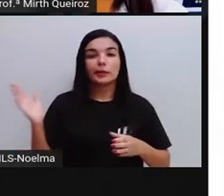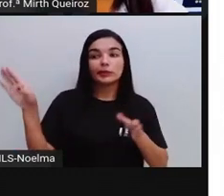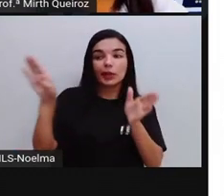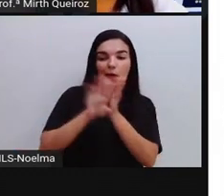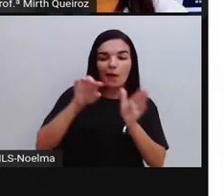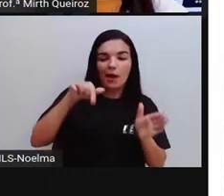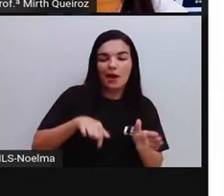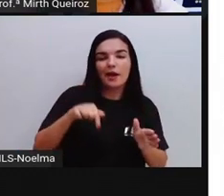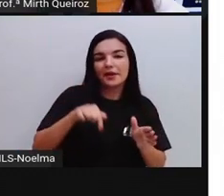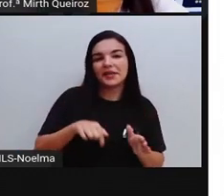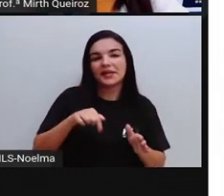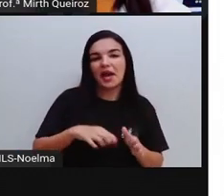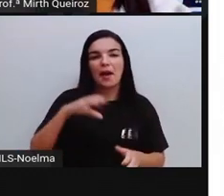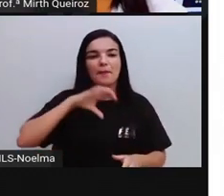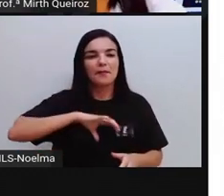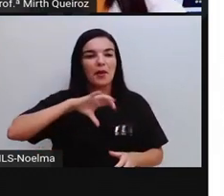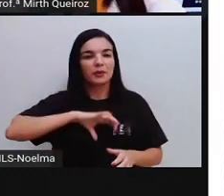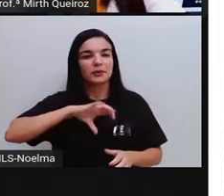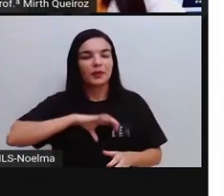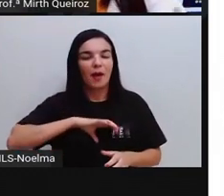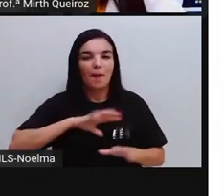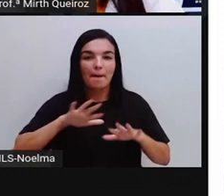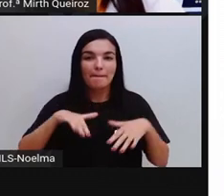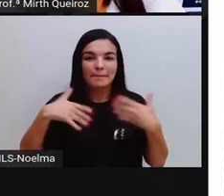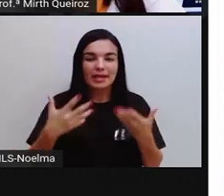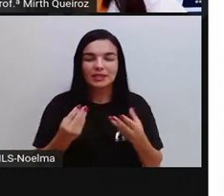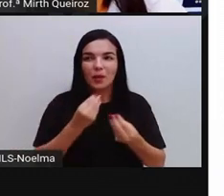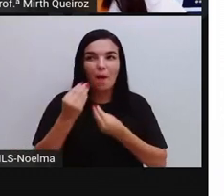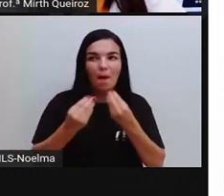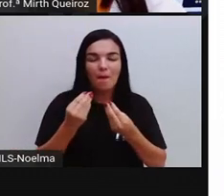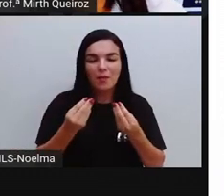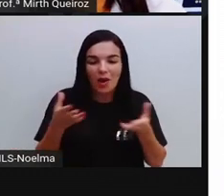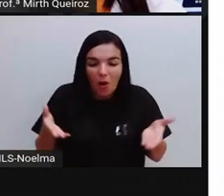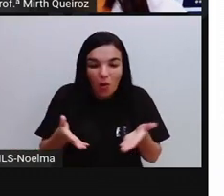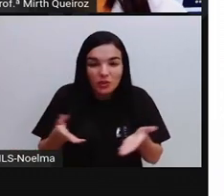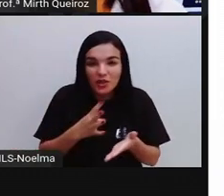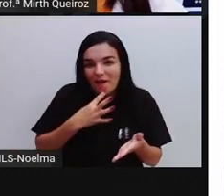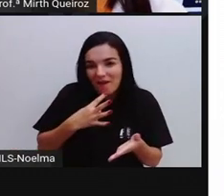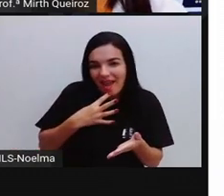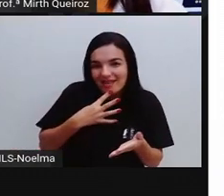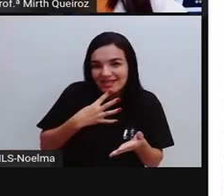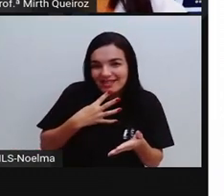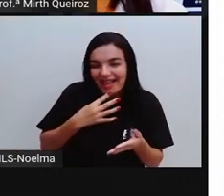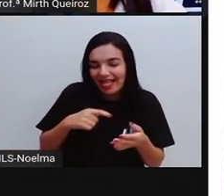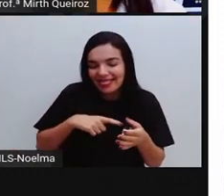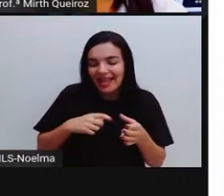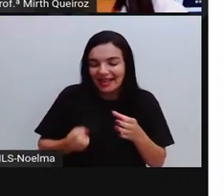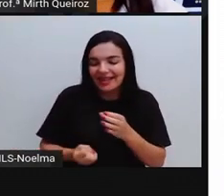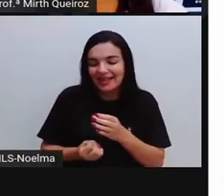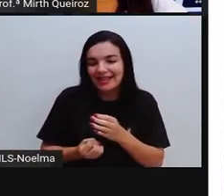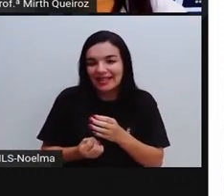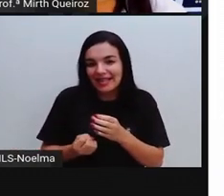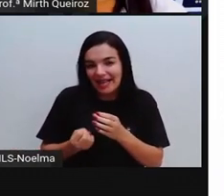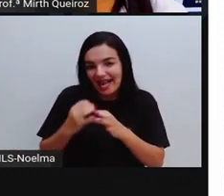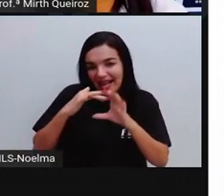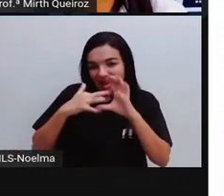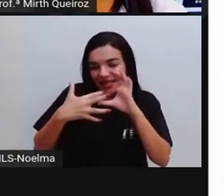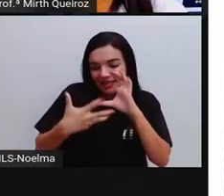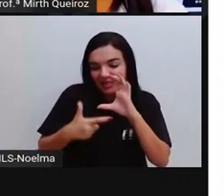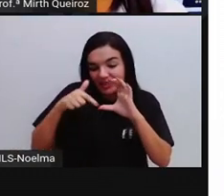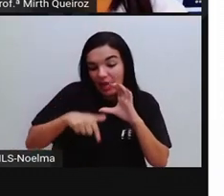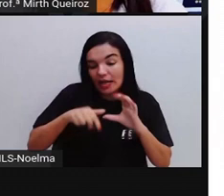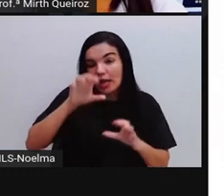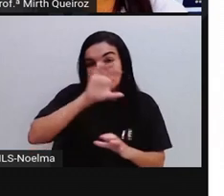mas a forma como a gente conhece hoje o cordel é característica do Nordeste brasileiro,